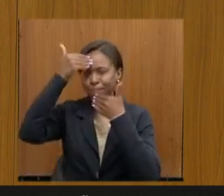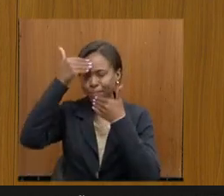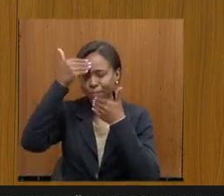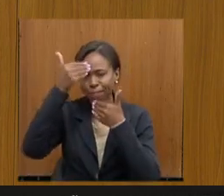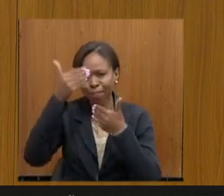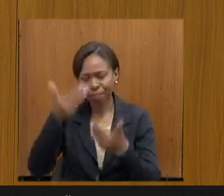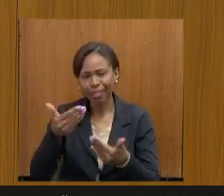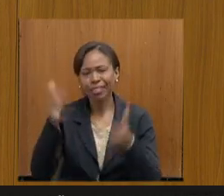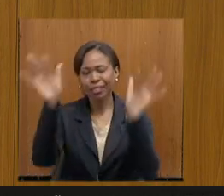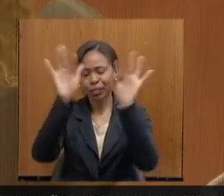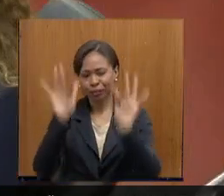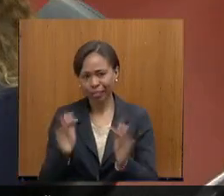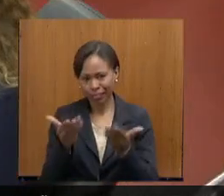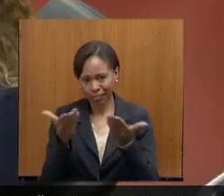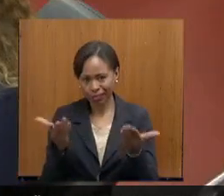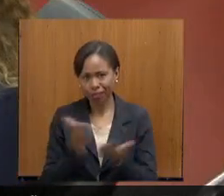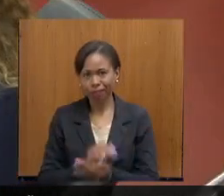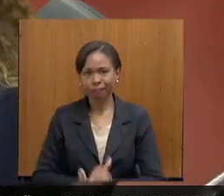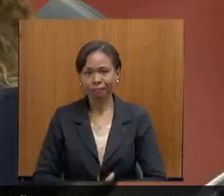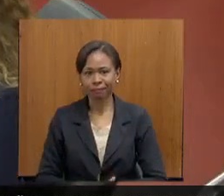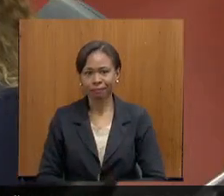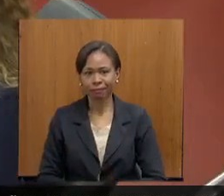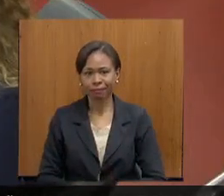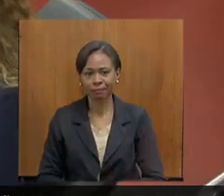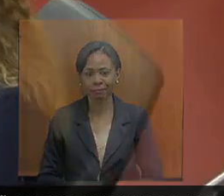obrigado e seja feliz e